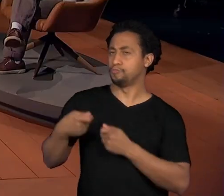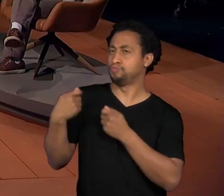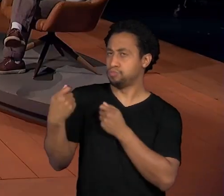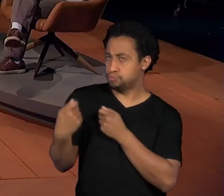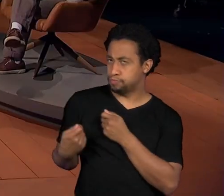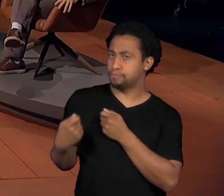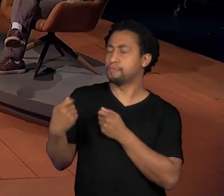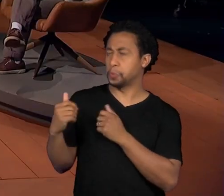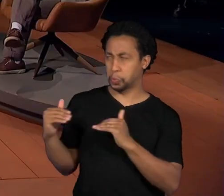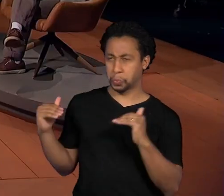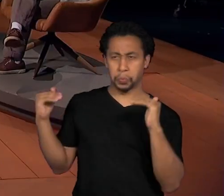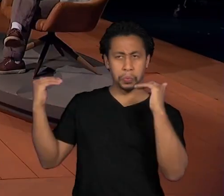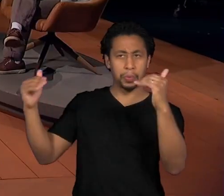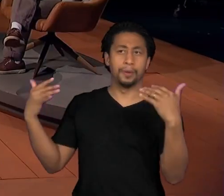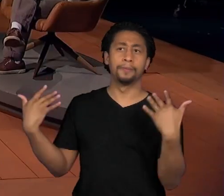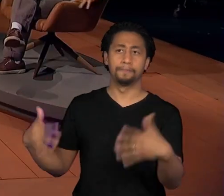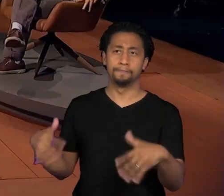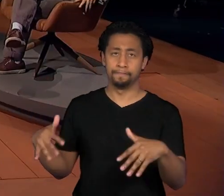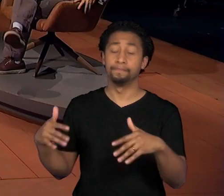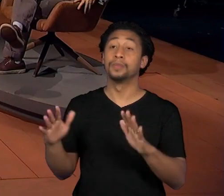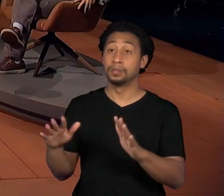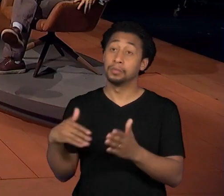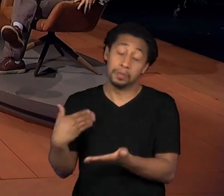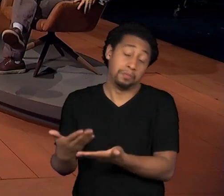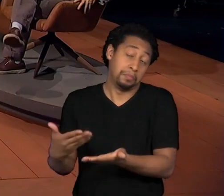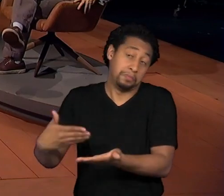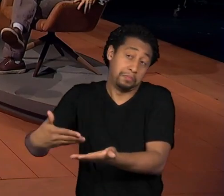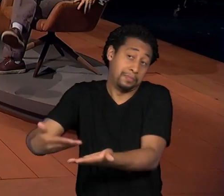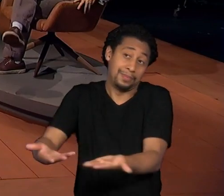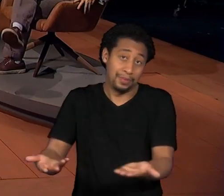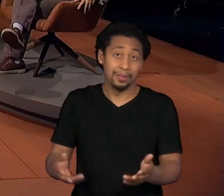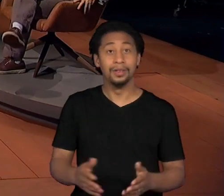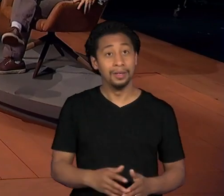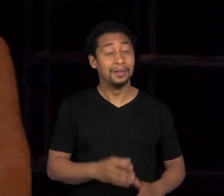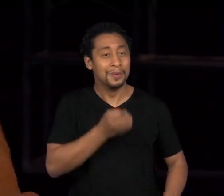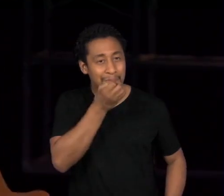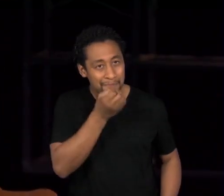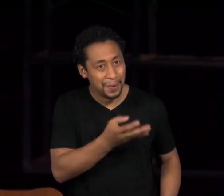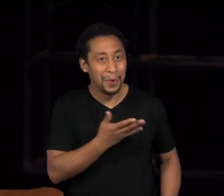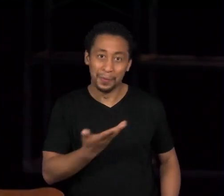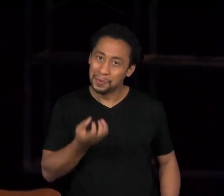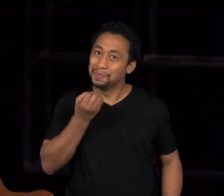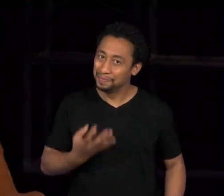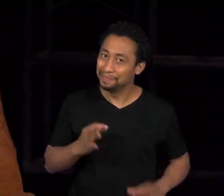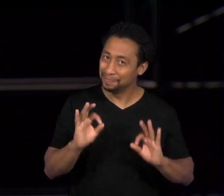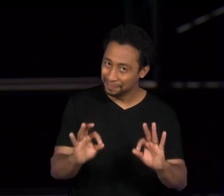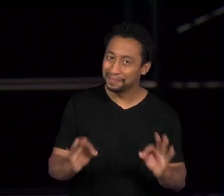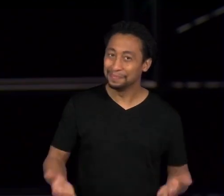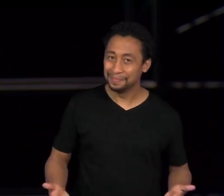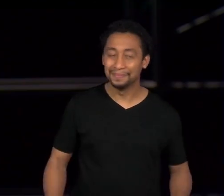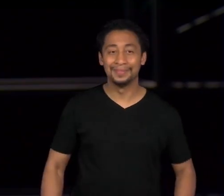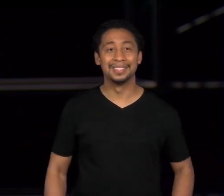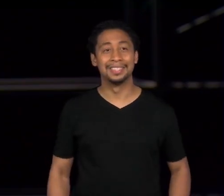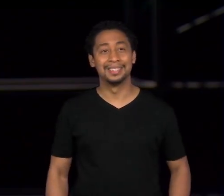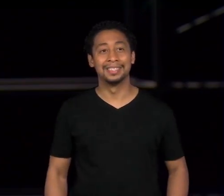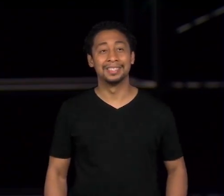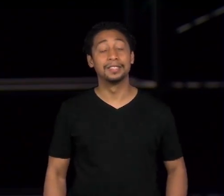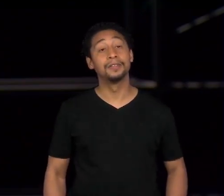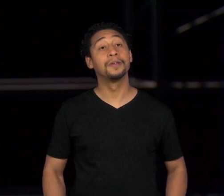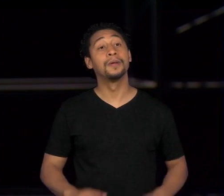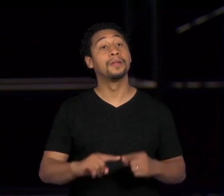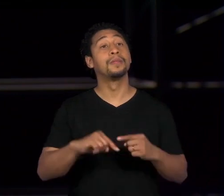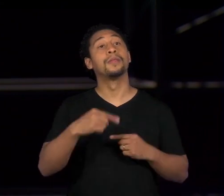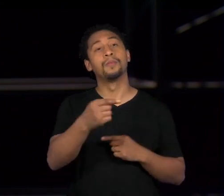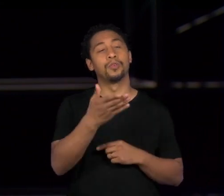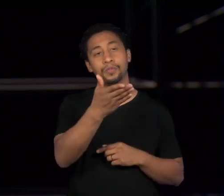Isso tá mudando cada vez mais Ainda bem né ainda bem ainda bem digo eu exato aí você